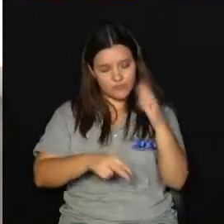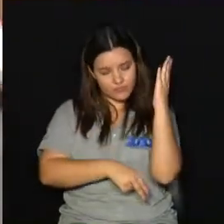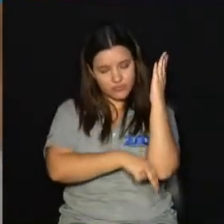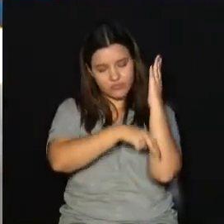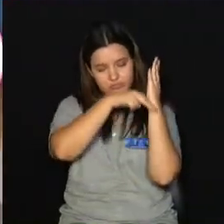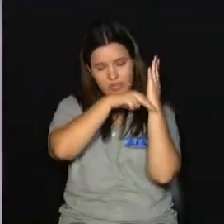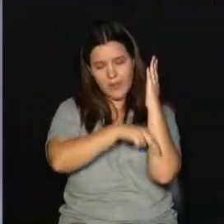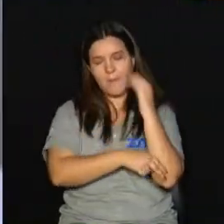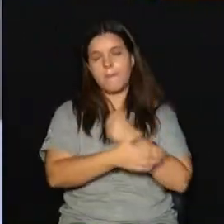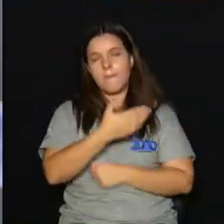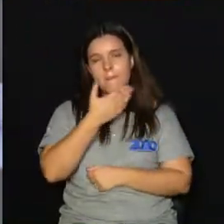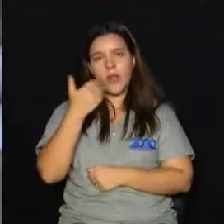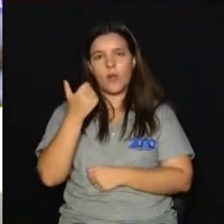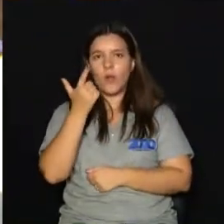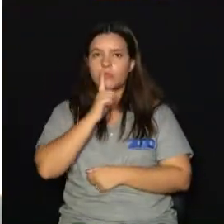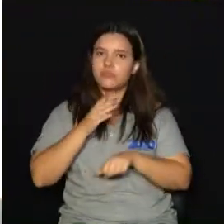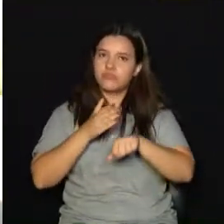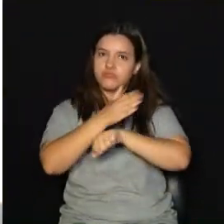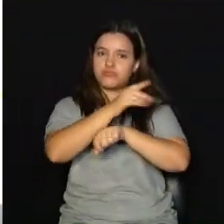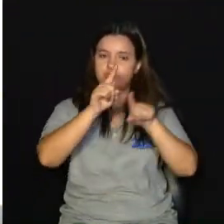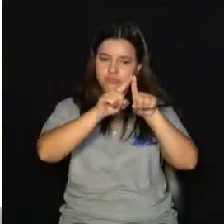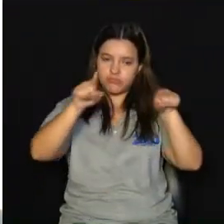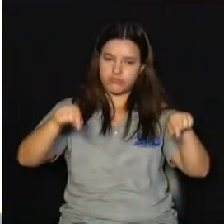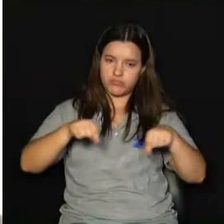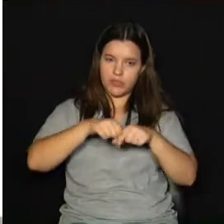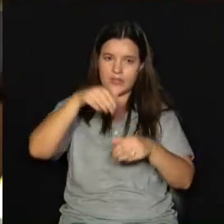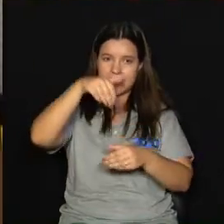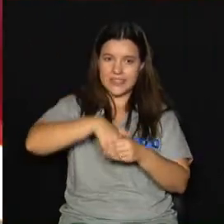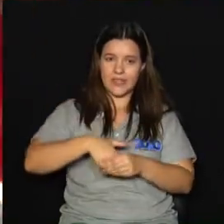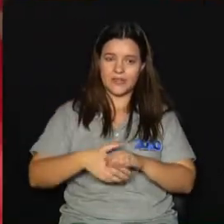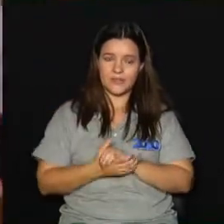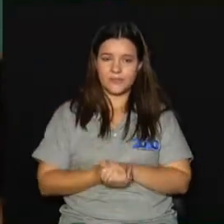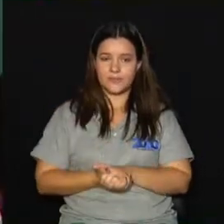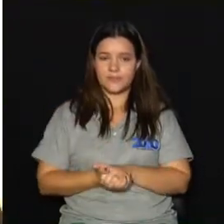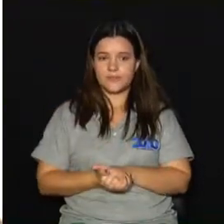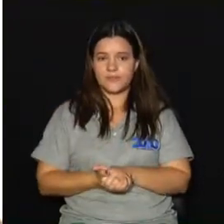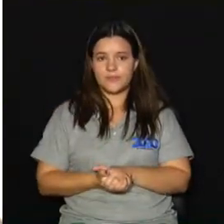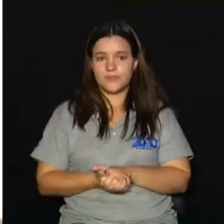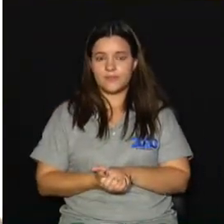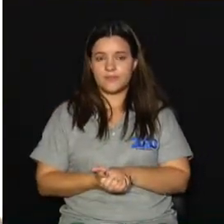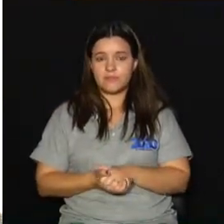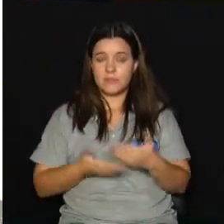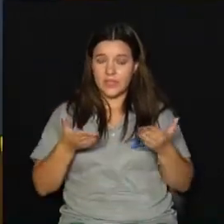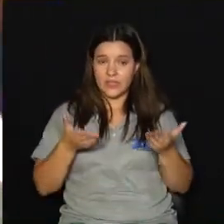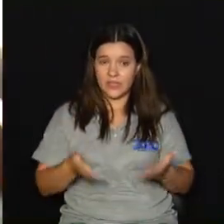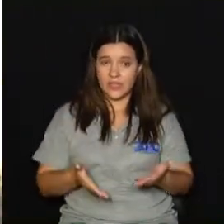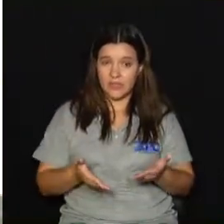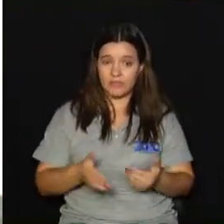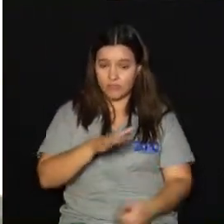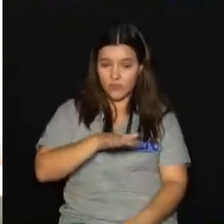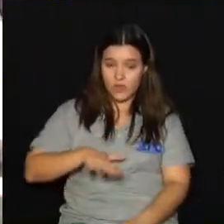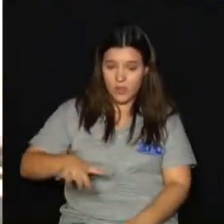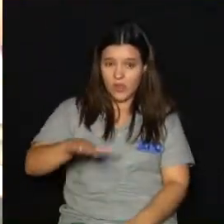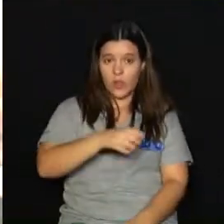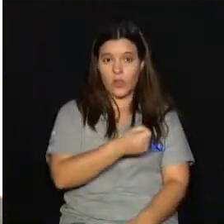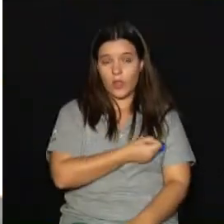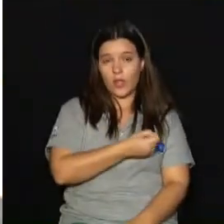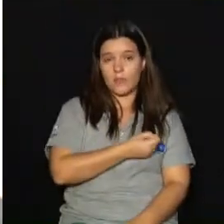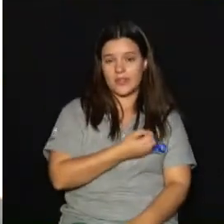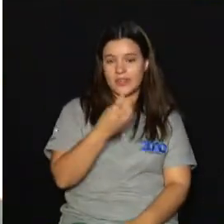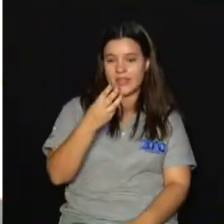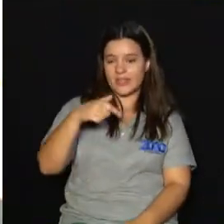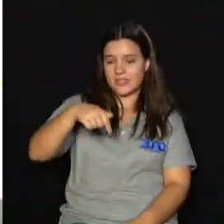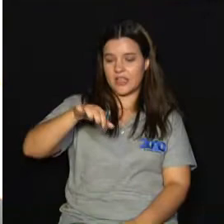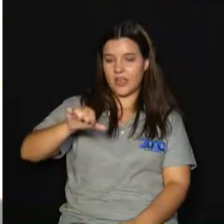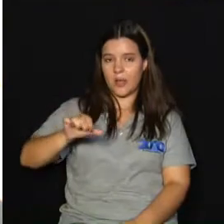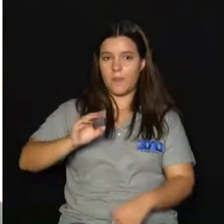para poder acessar a sessão eleitoral. Aqui, como eu dizia, da zona 379, fica aqui no